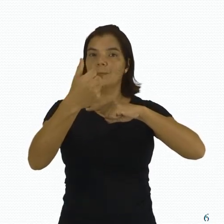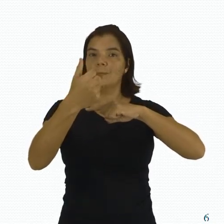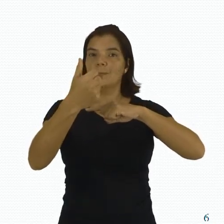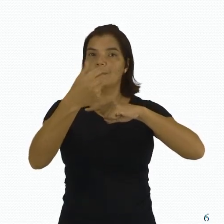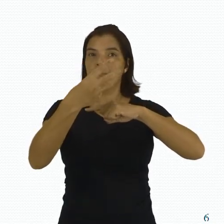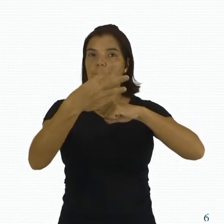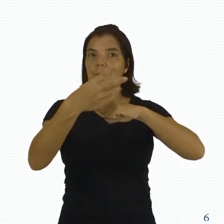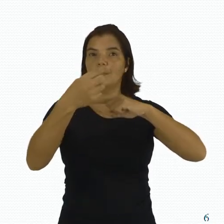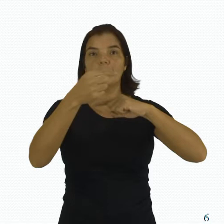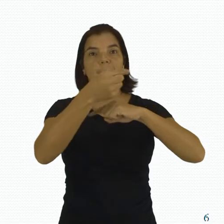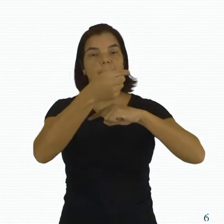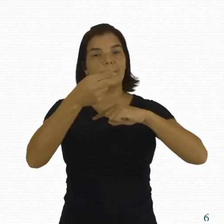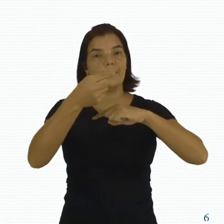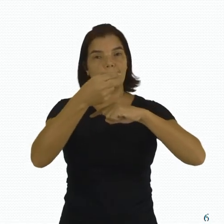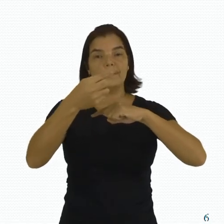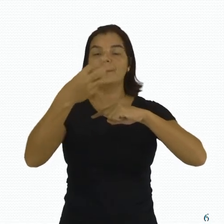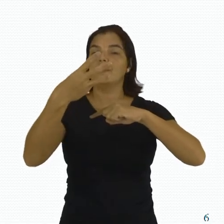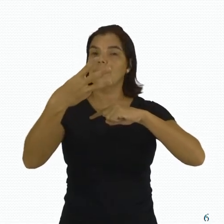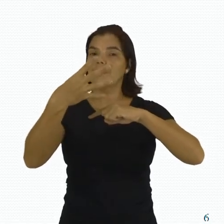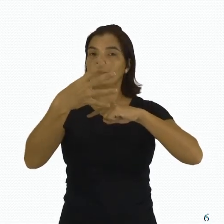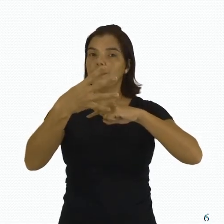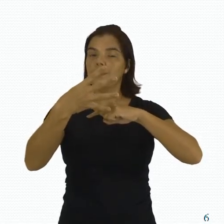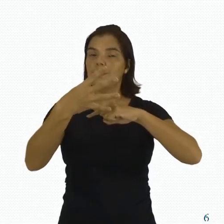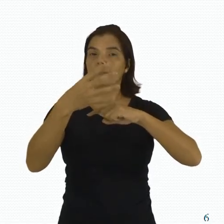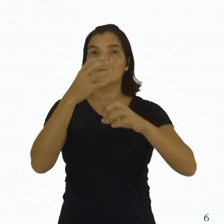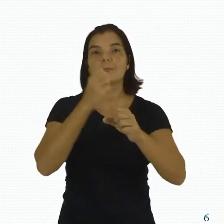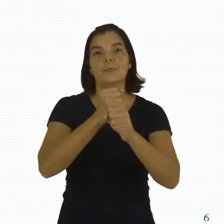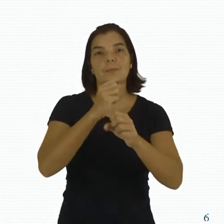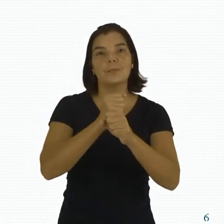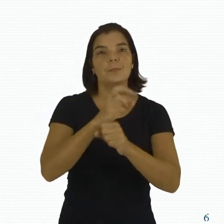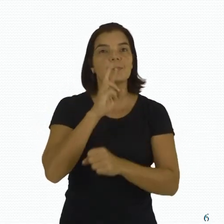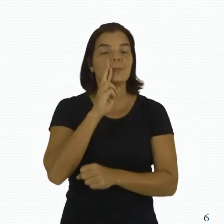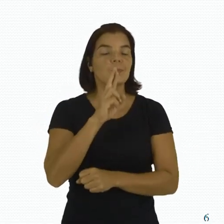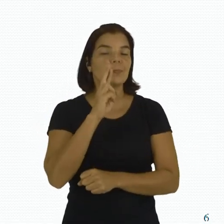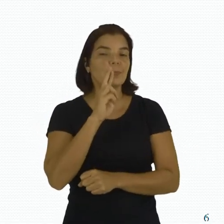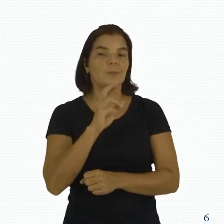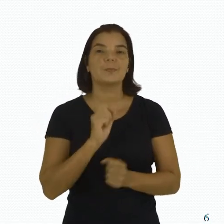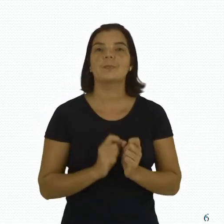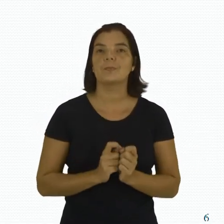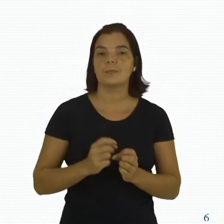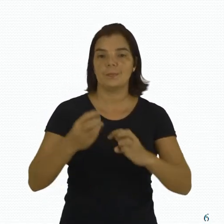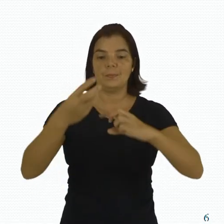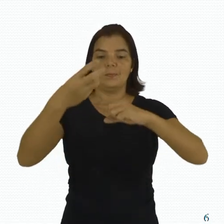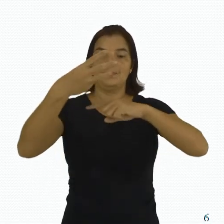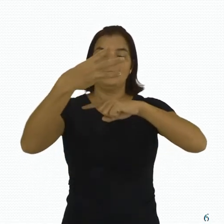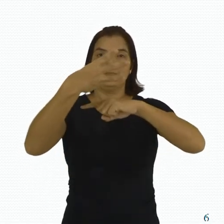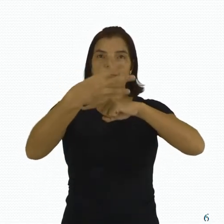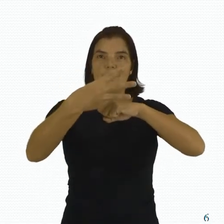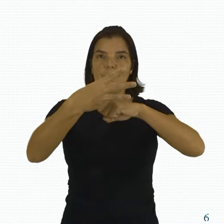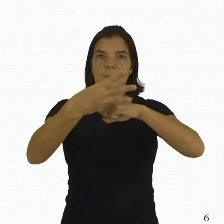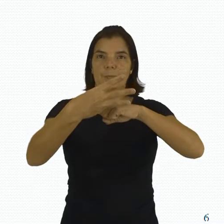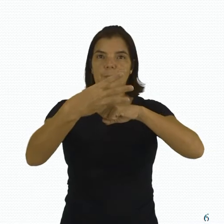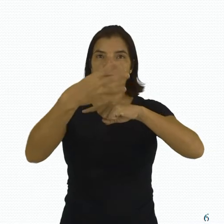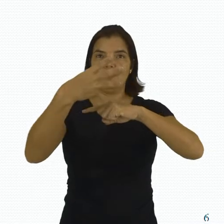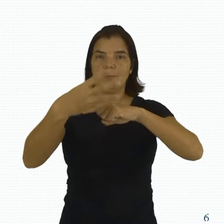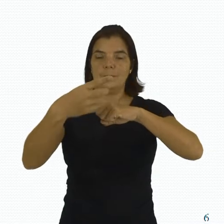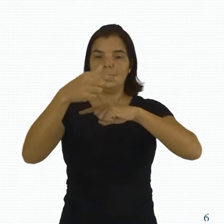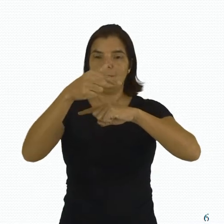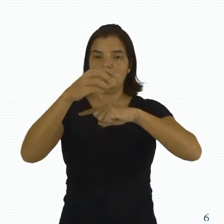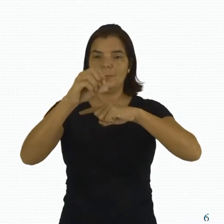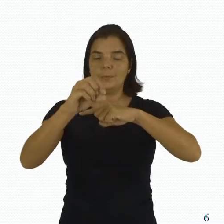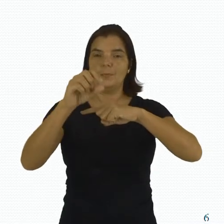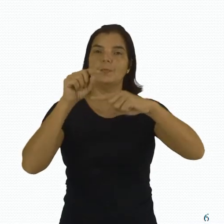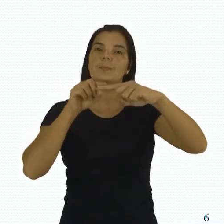números. Menos a parte inteira. Então, fazendo aí as continhas, a nossa fração geratriz seria 3.379 dividido